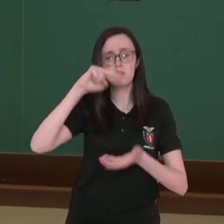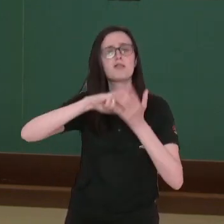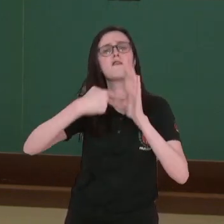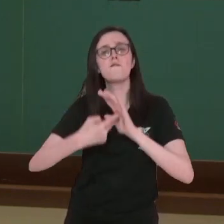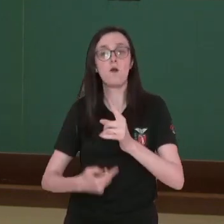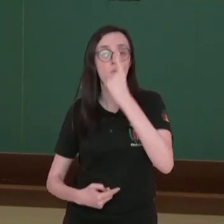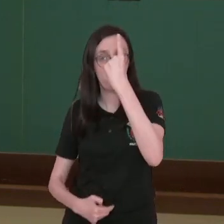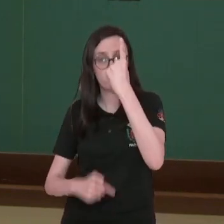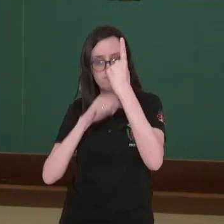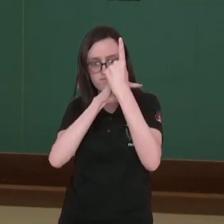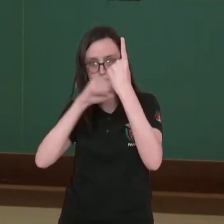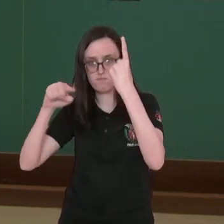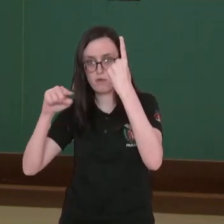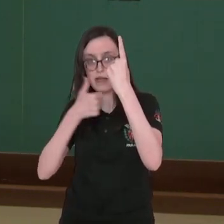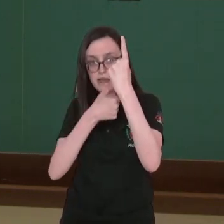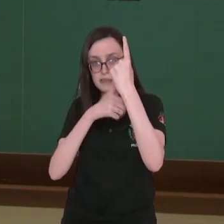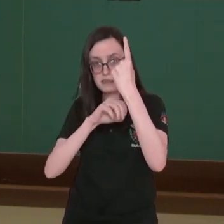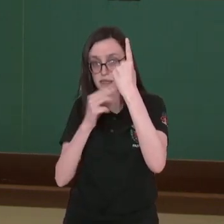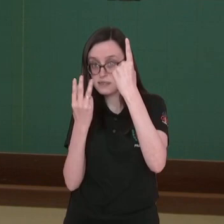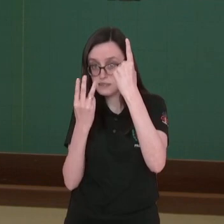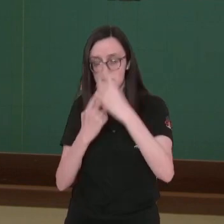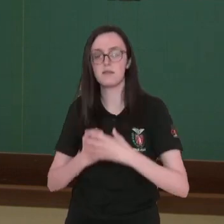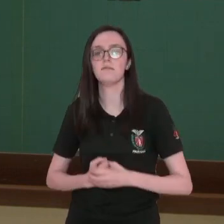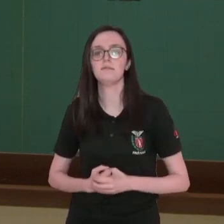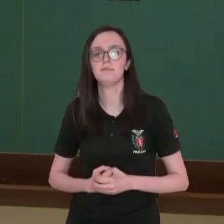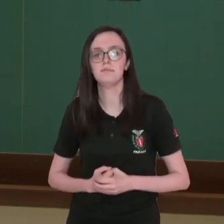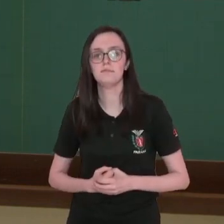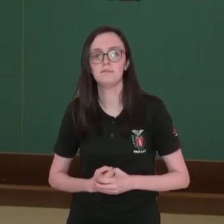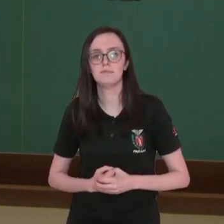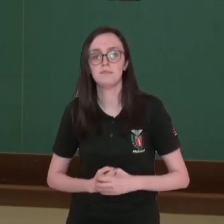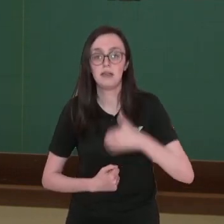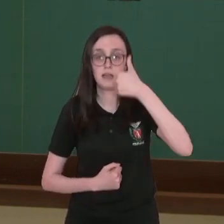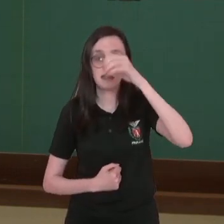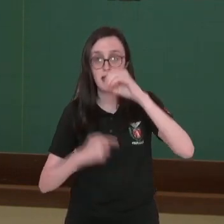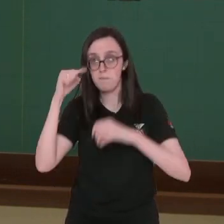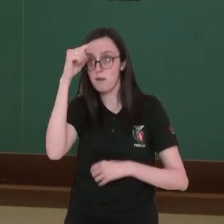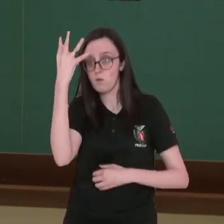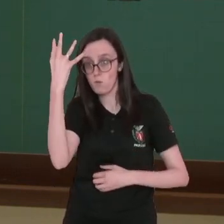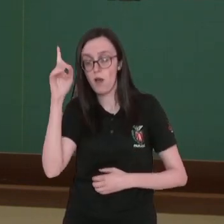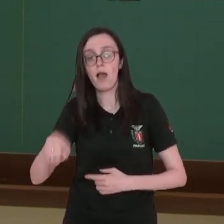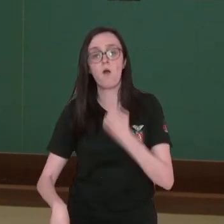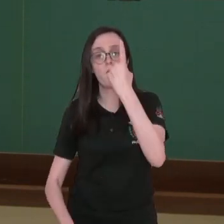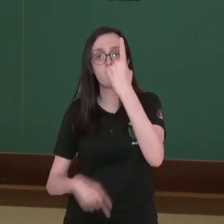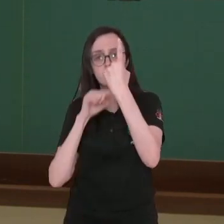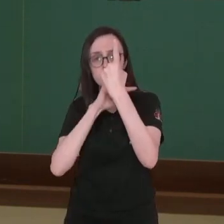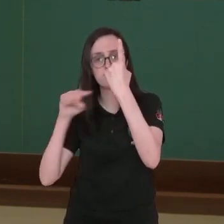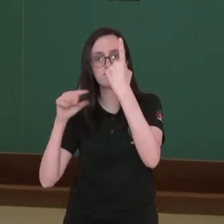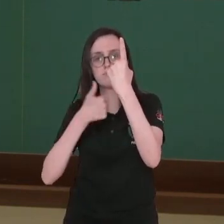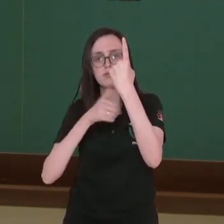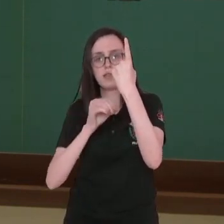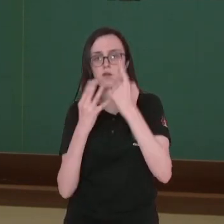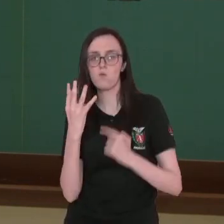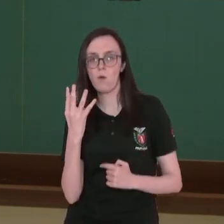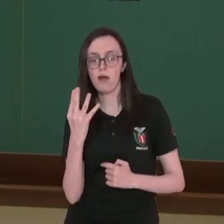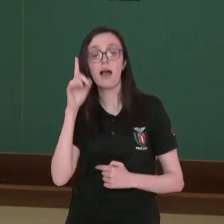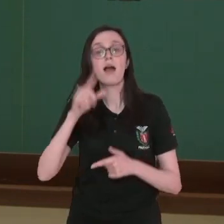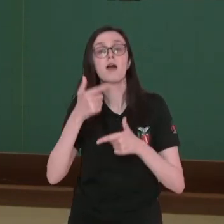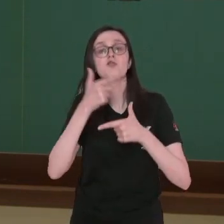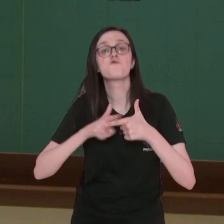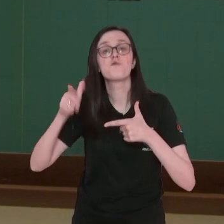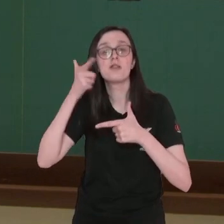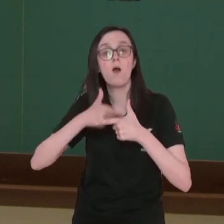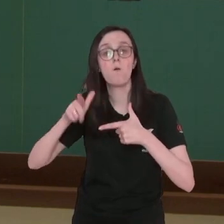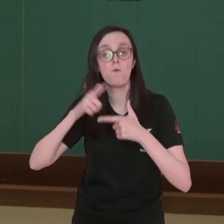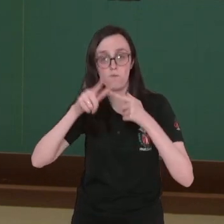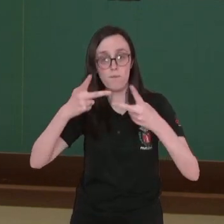é 1 dividido por 10 à terceira. 10 na menos 4, ele é 1 dividido por 10 elevado a 4. Então, é divisão.